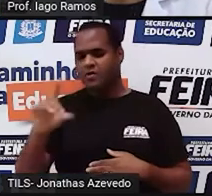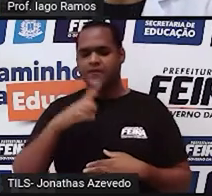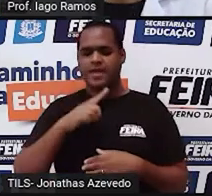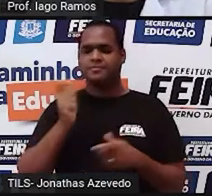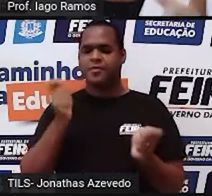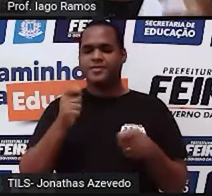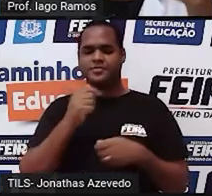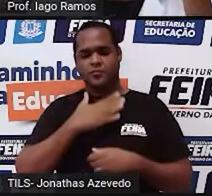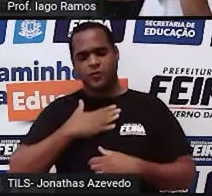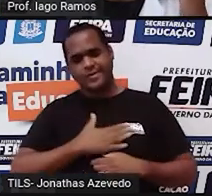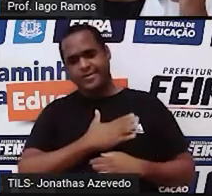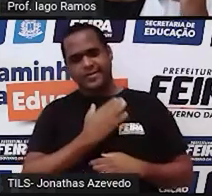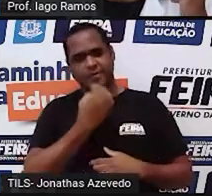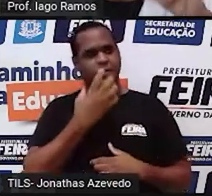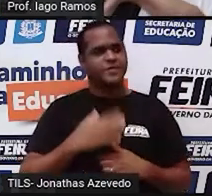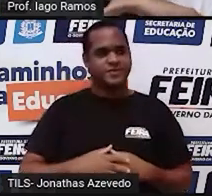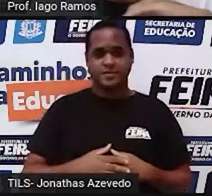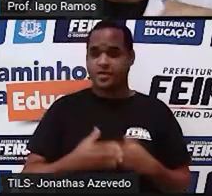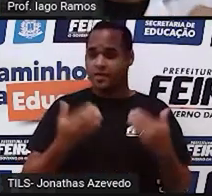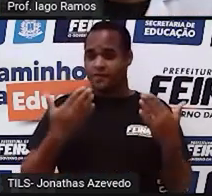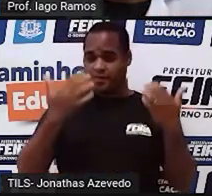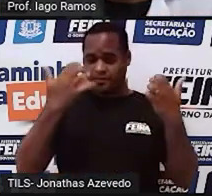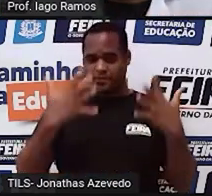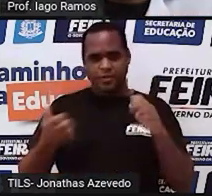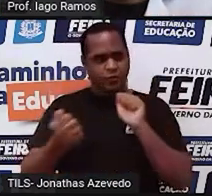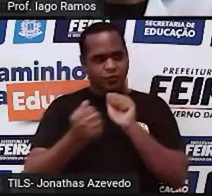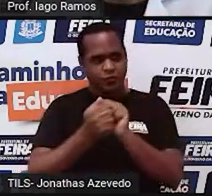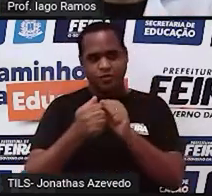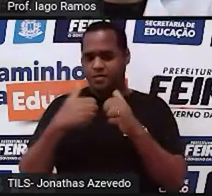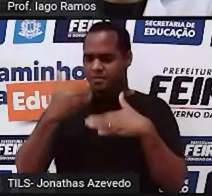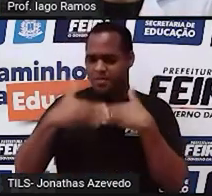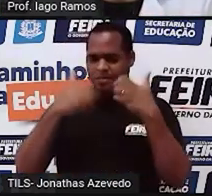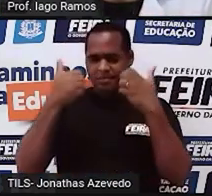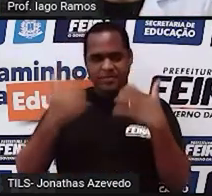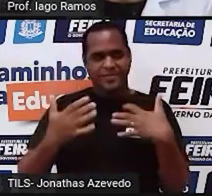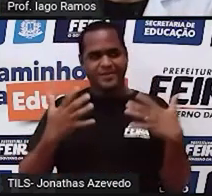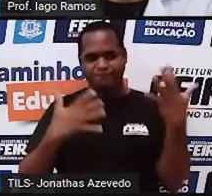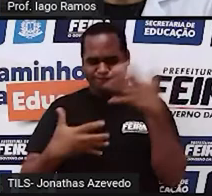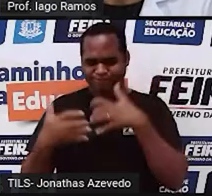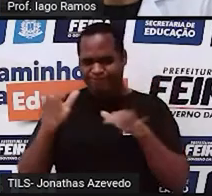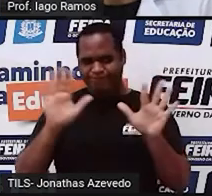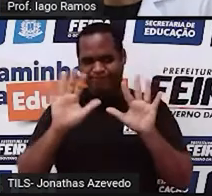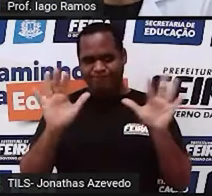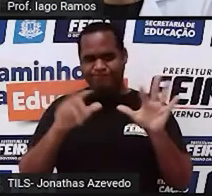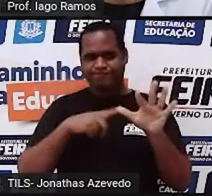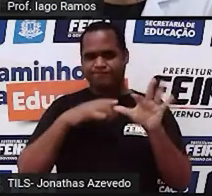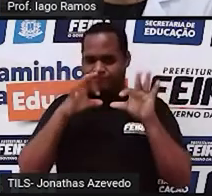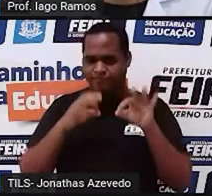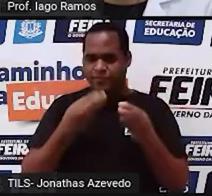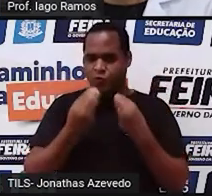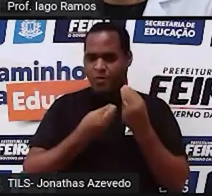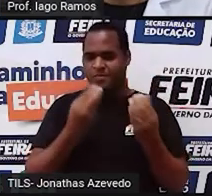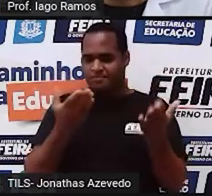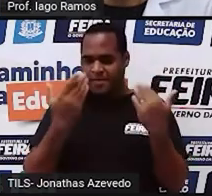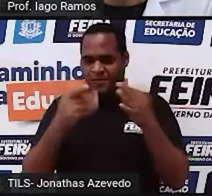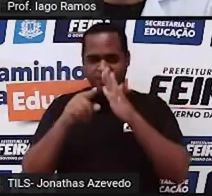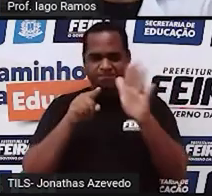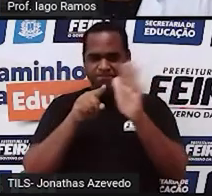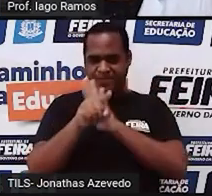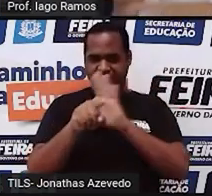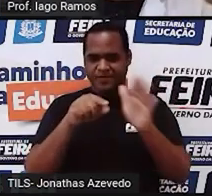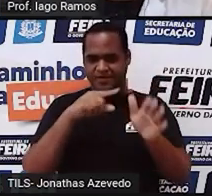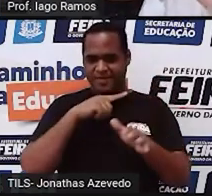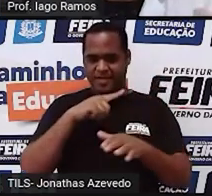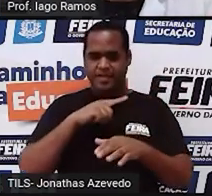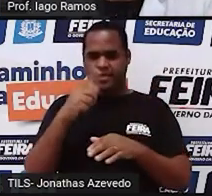tá bom vem comigo aqui agora passando esse momento de descontração e agora vem uma perguntinha